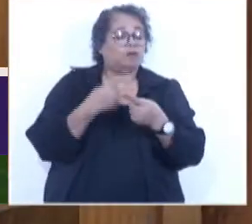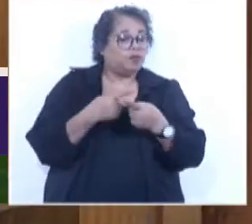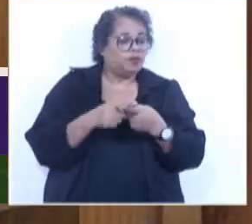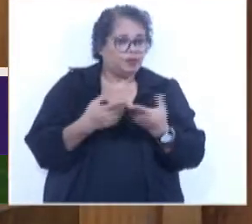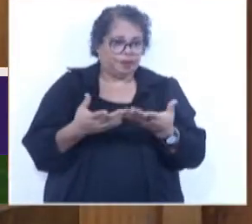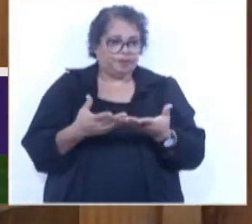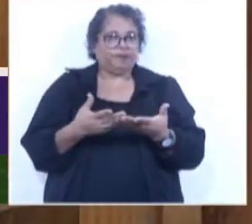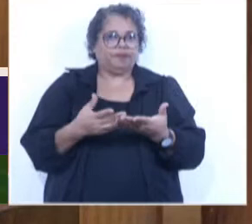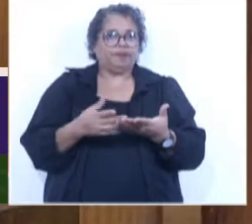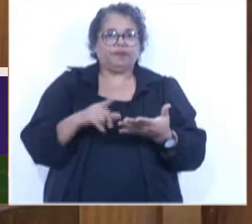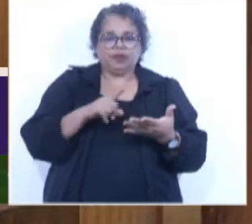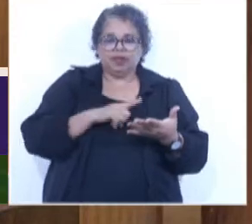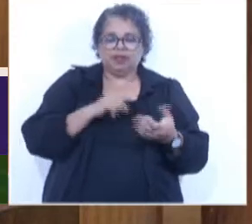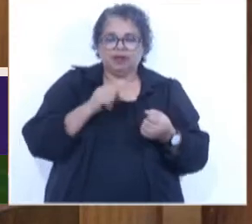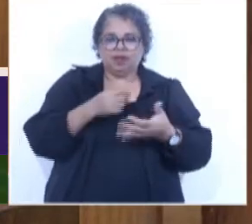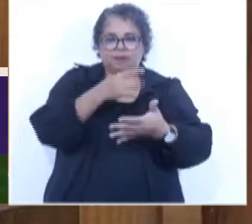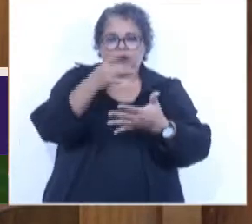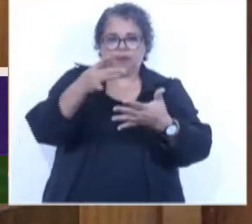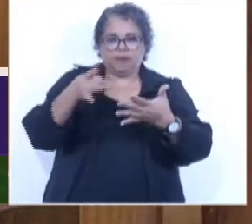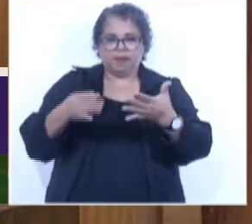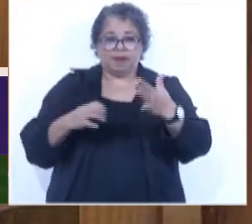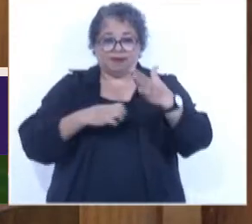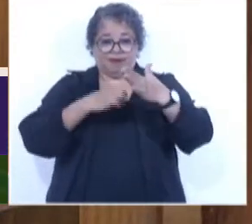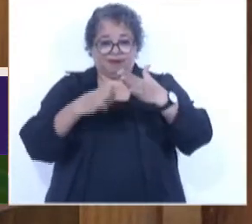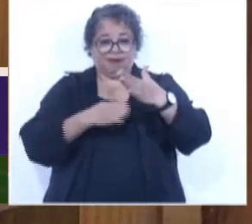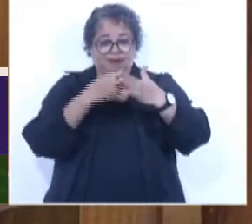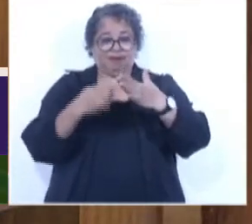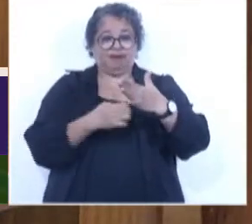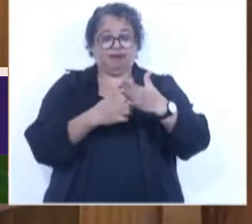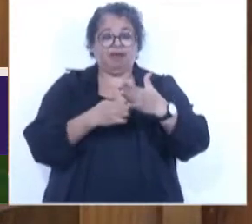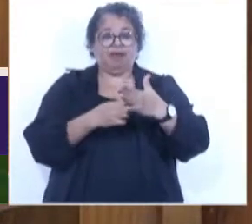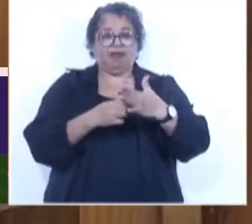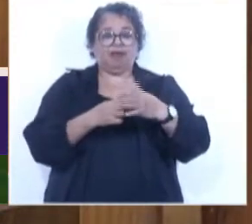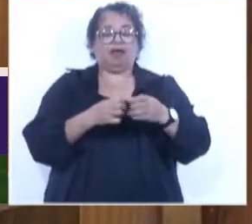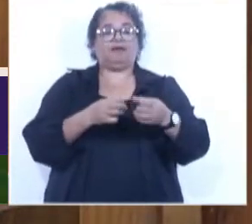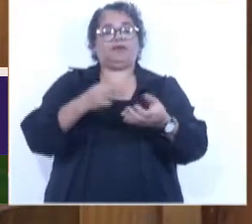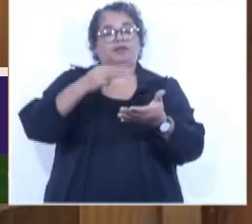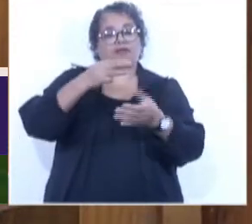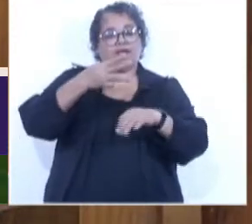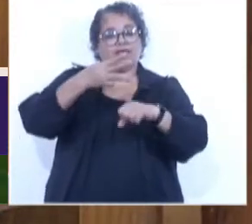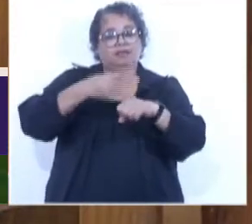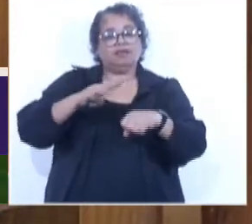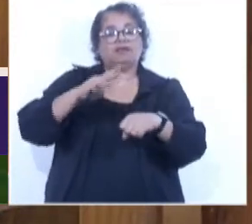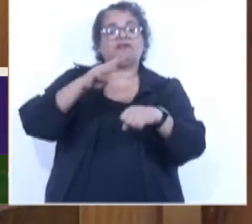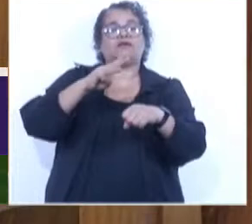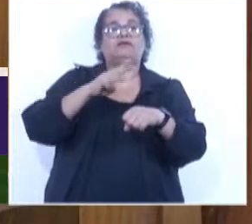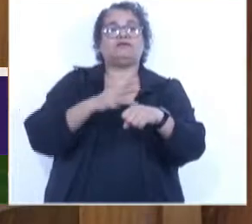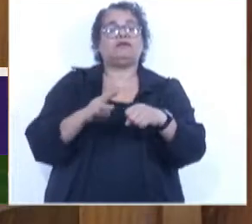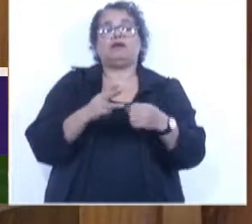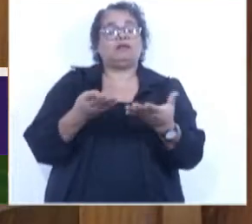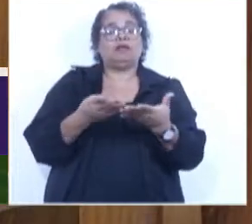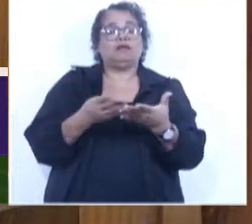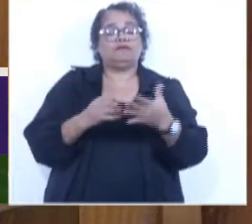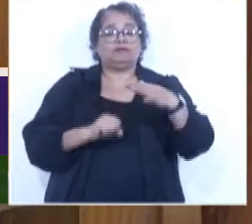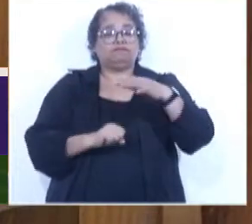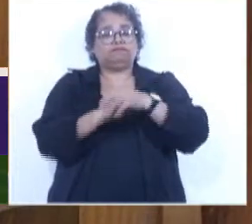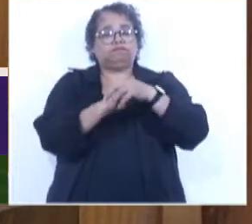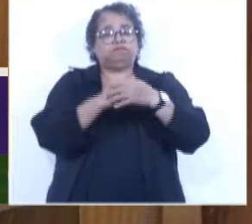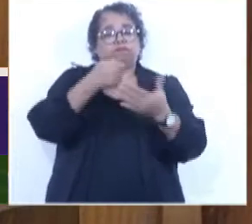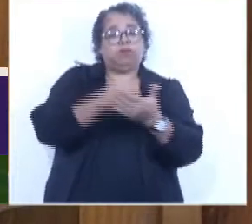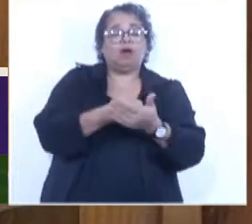tem aqui há várias empresas que são terceirizadas isso impacta na planilha de preço de cobrança da